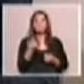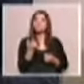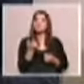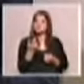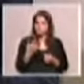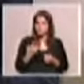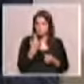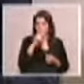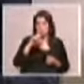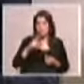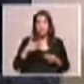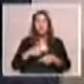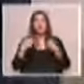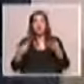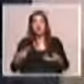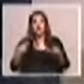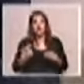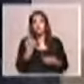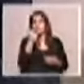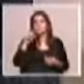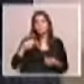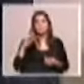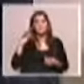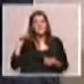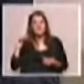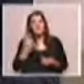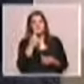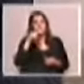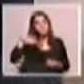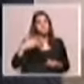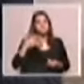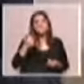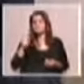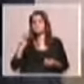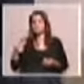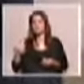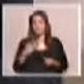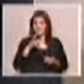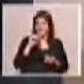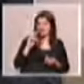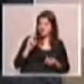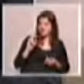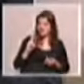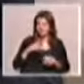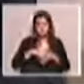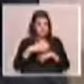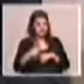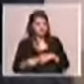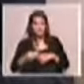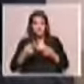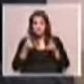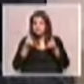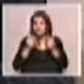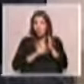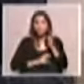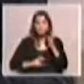litro. Atualmente não passa de 1,10€, 1,15€, ou seja, passaram 10 anos e não houve um aumento nem acompanhamento